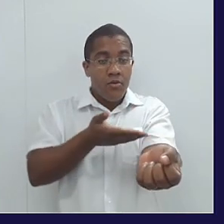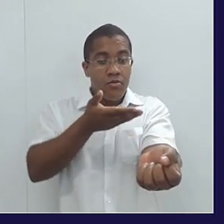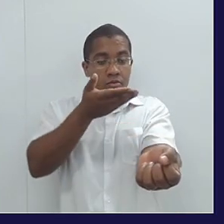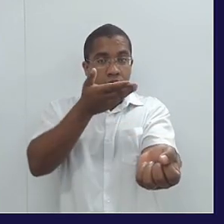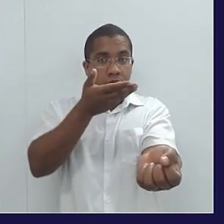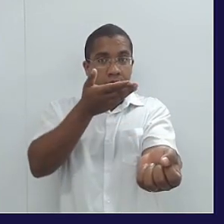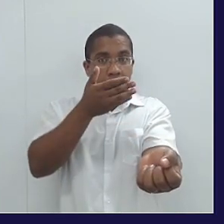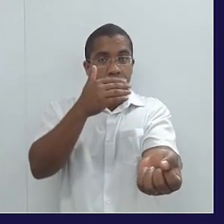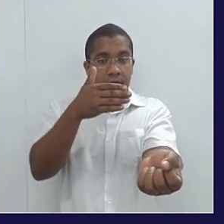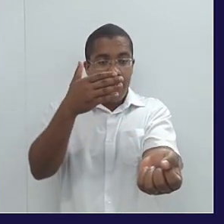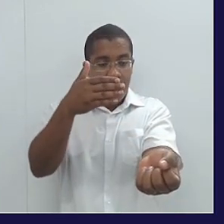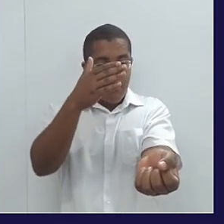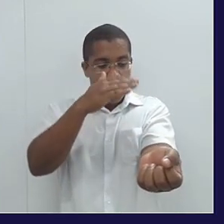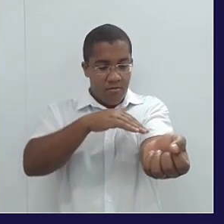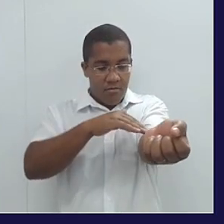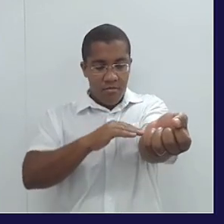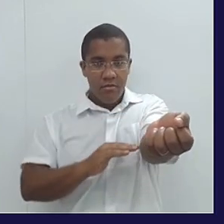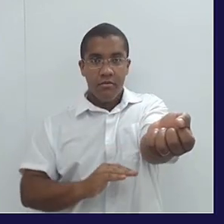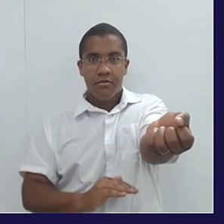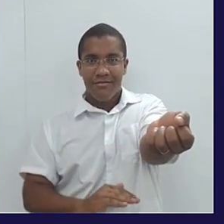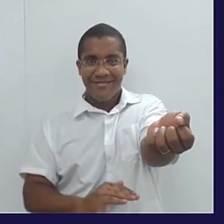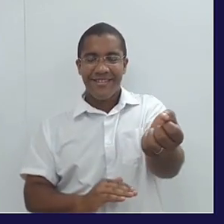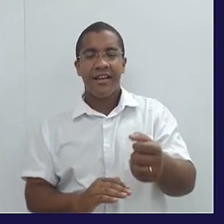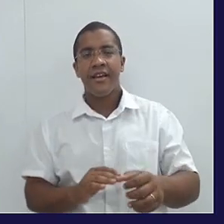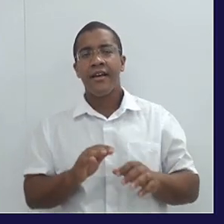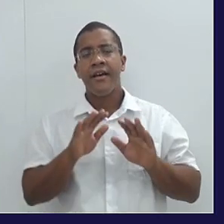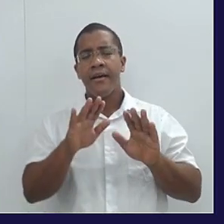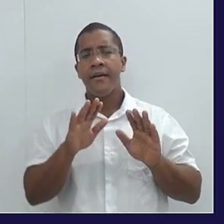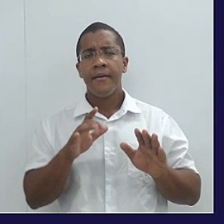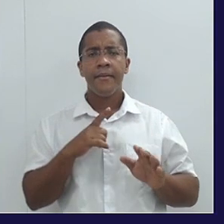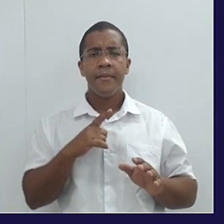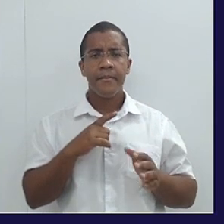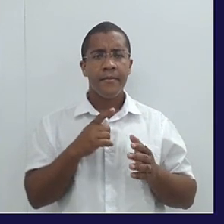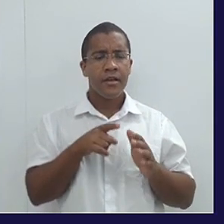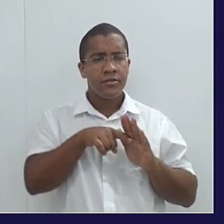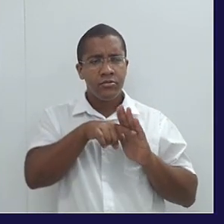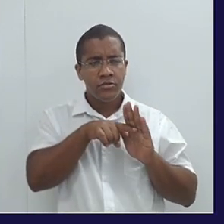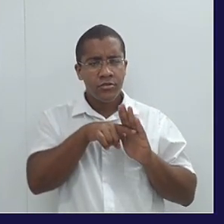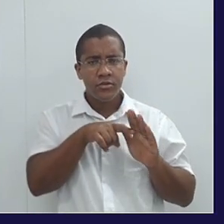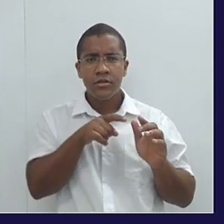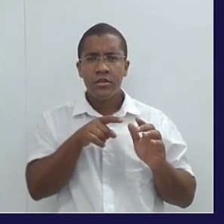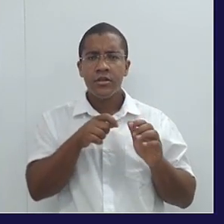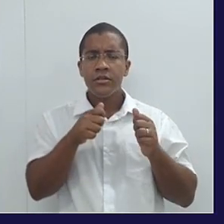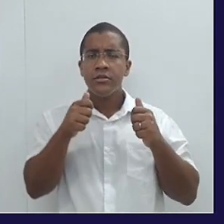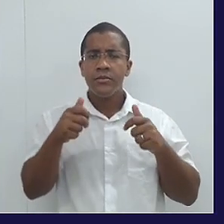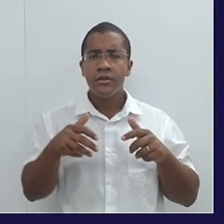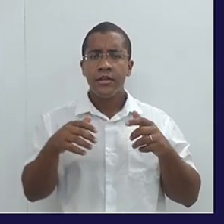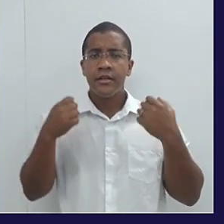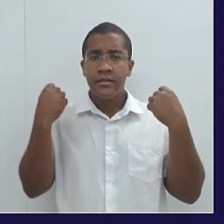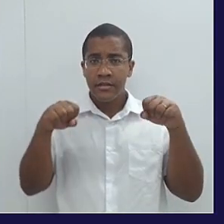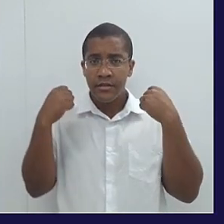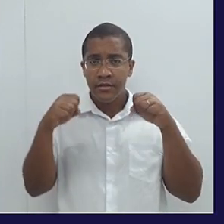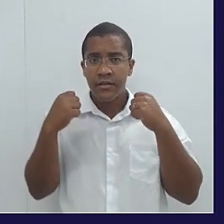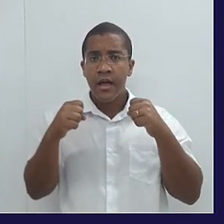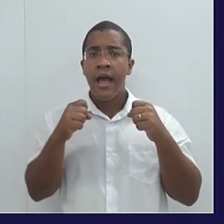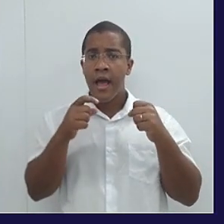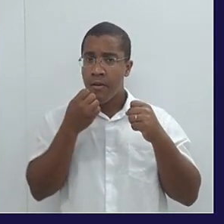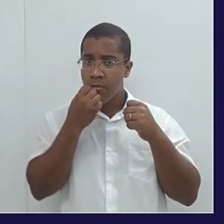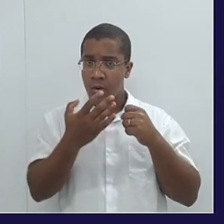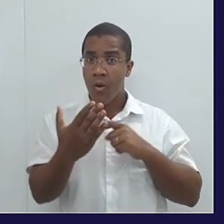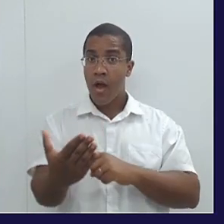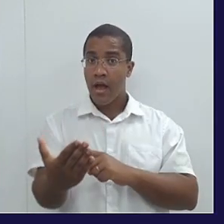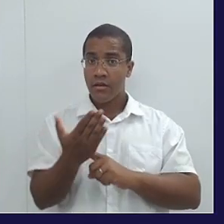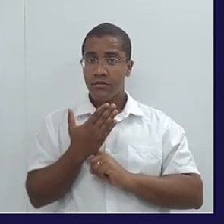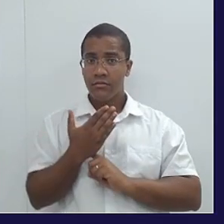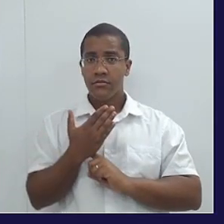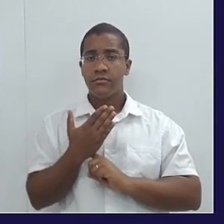cair abaixo do nível de repouso. Os estudos eles apontam que o exercício físico como um forte